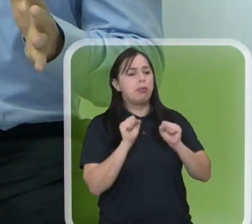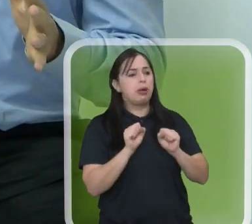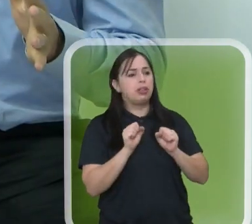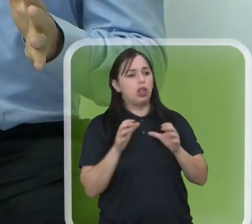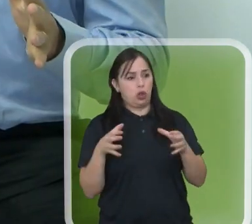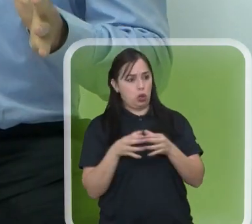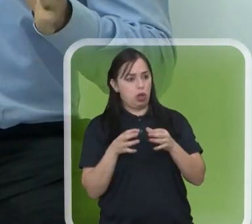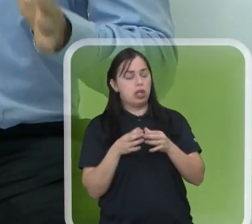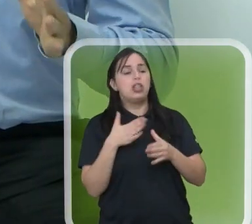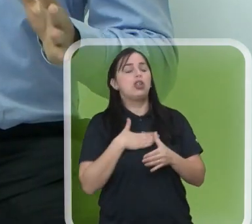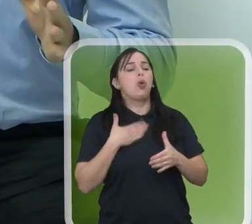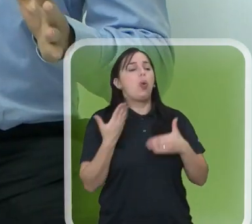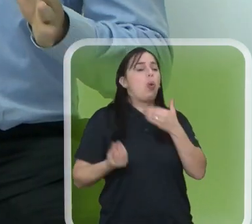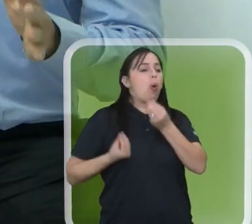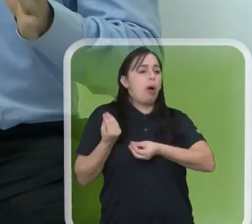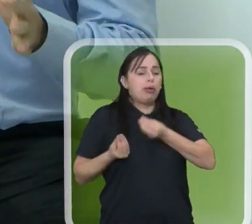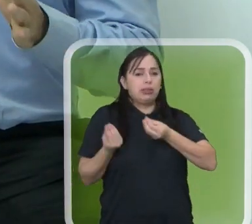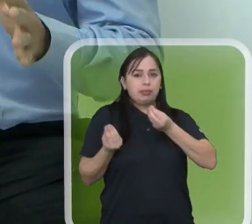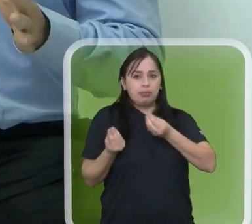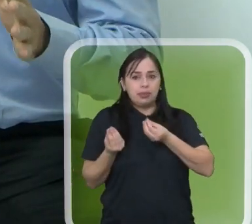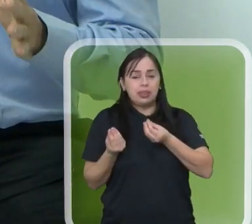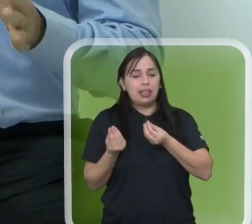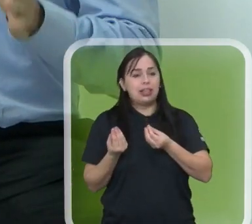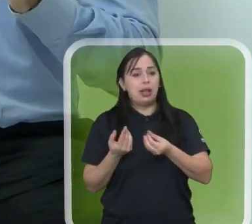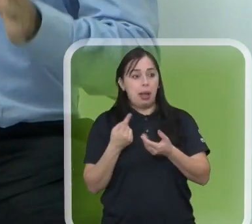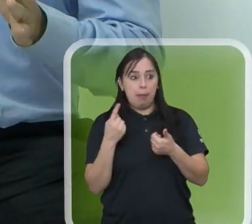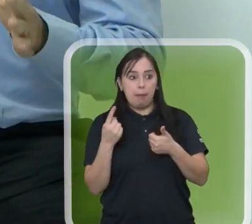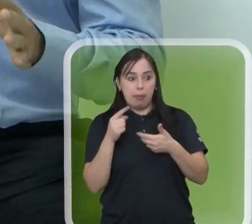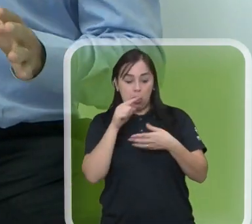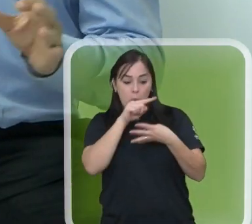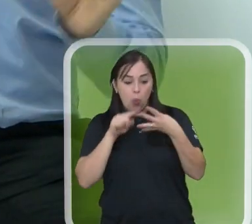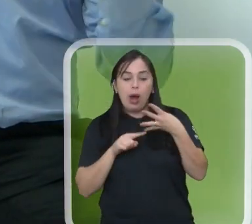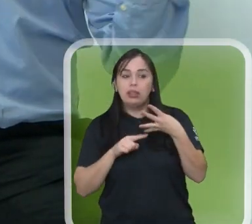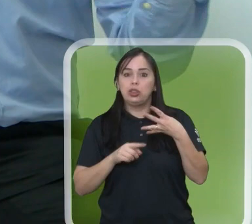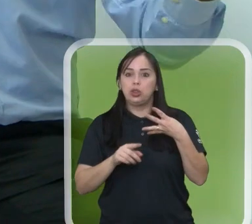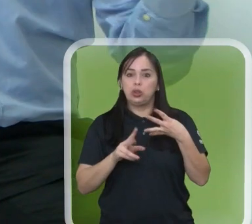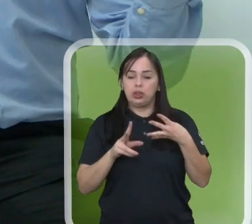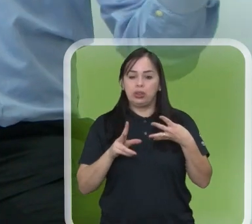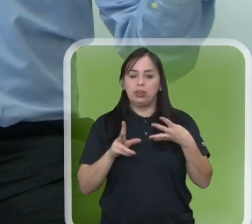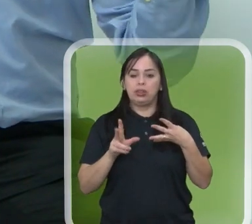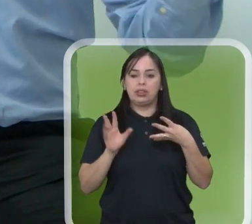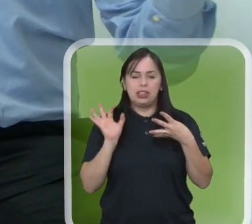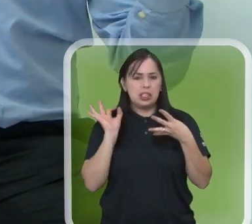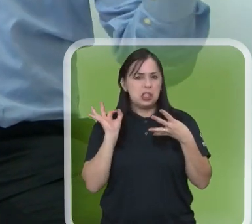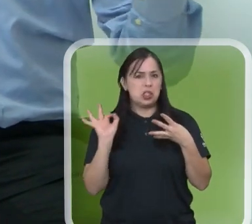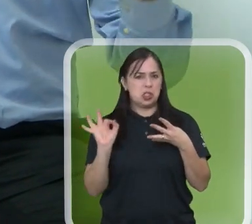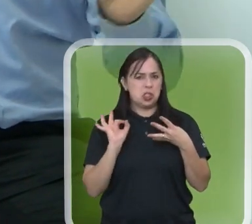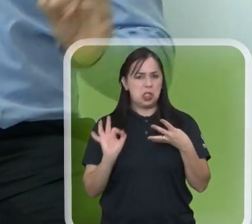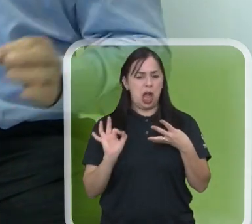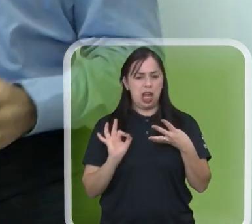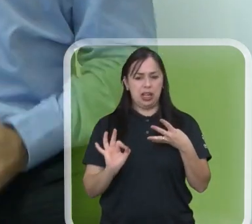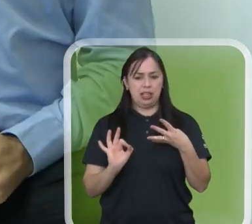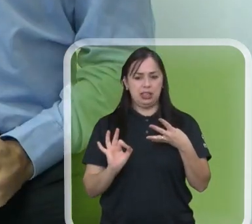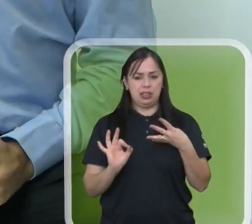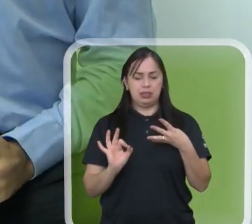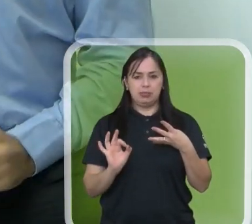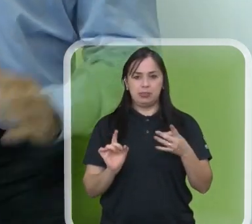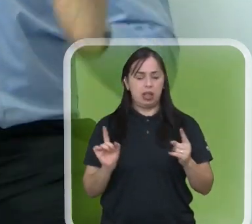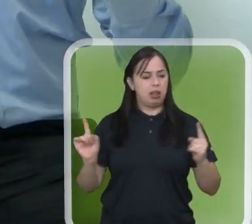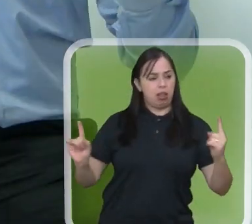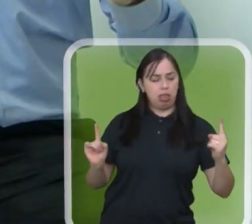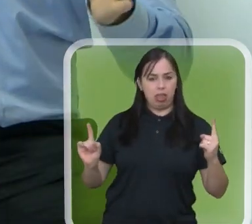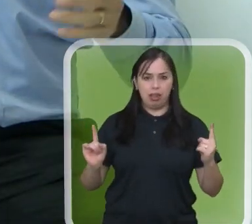time assim. Meu time tem que ter pelo menos 4 jogadores de extremista ali, de beirada.